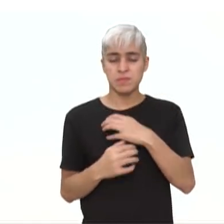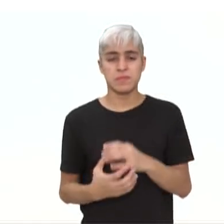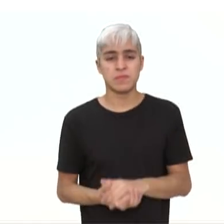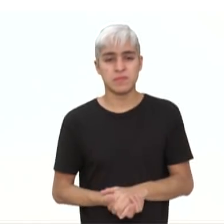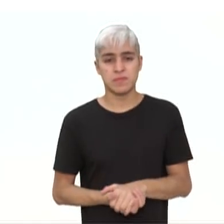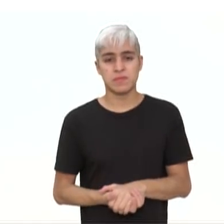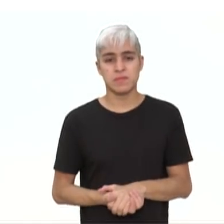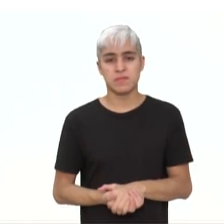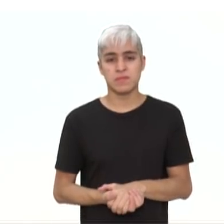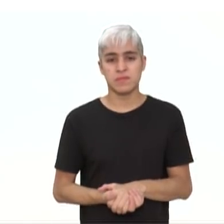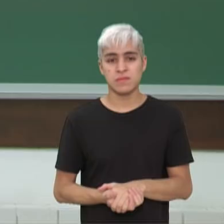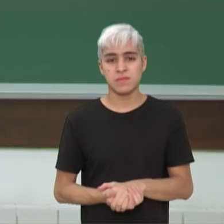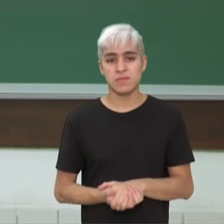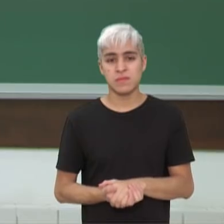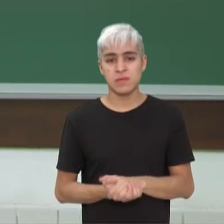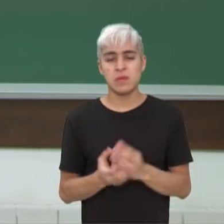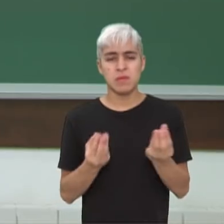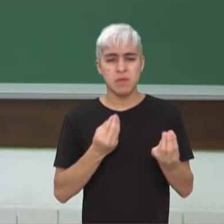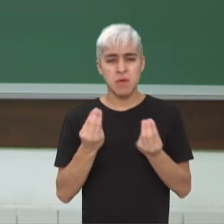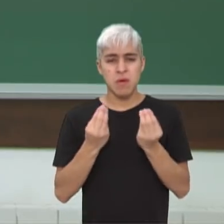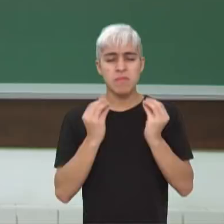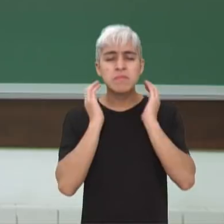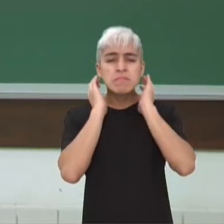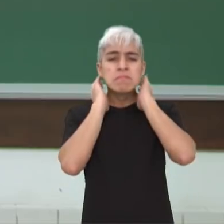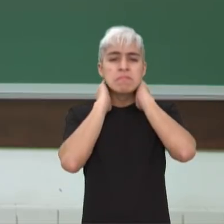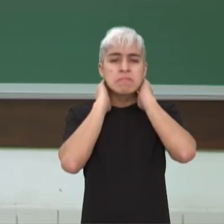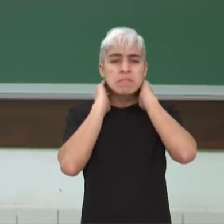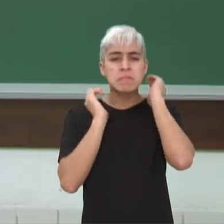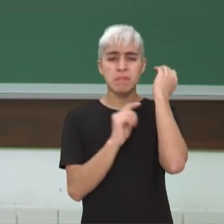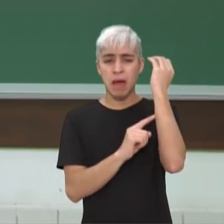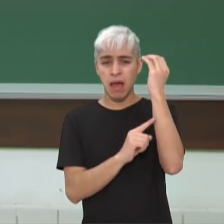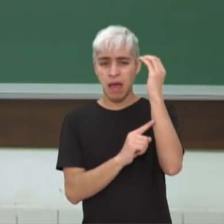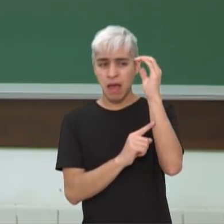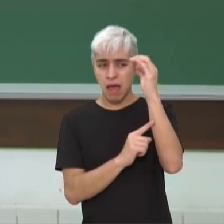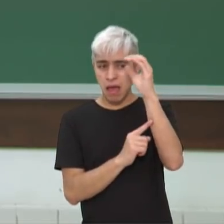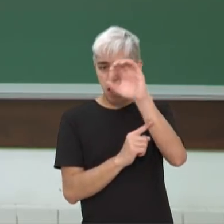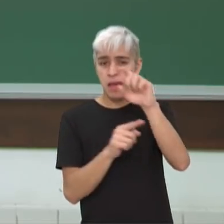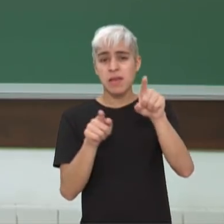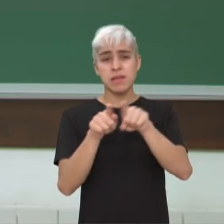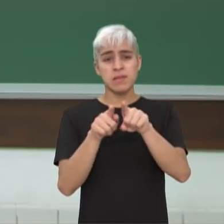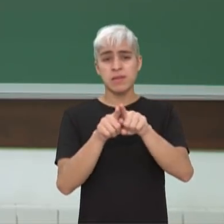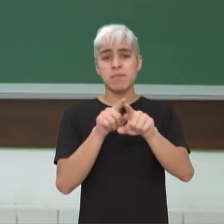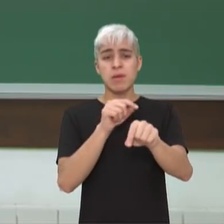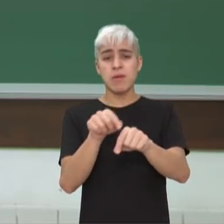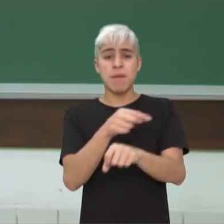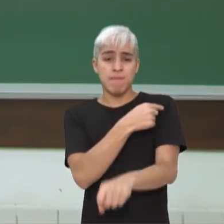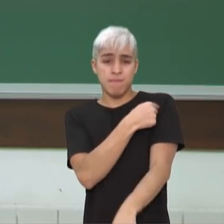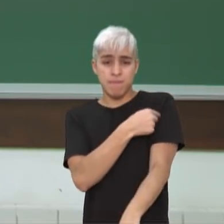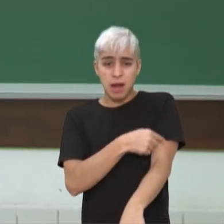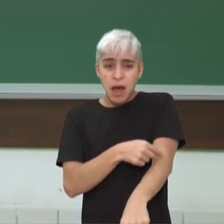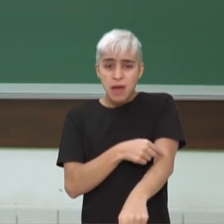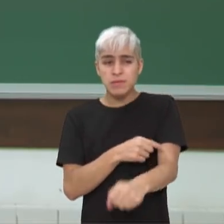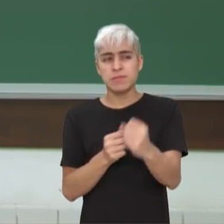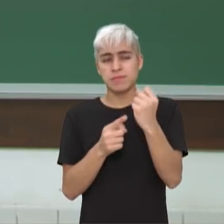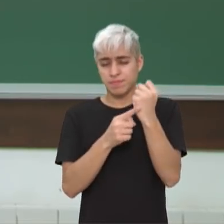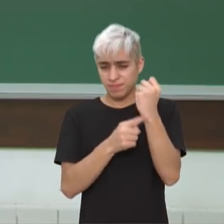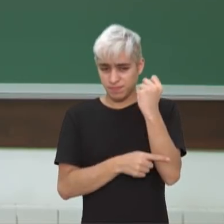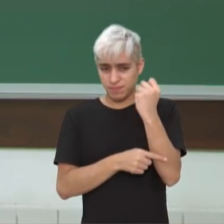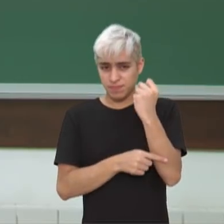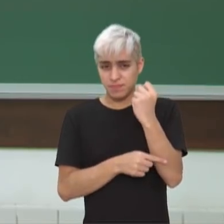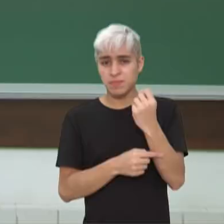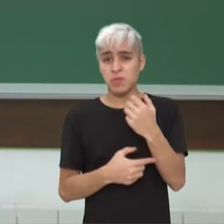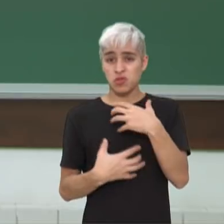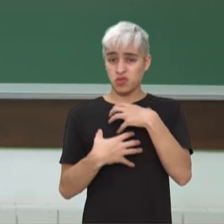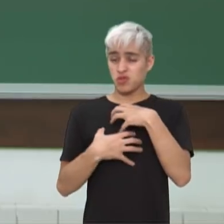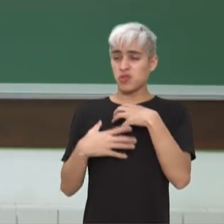trabalhar aqui também o nosso pescoço, a parte cervical do nosso corpo, e também ali os nossos braços e antebraços. Então você estica